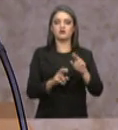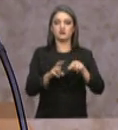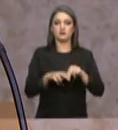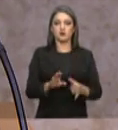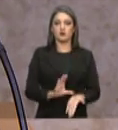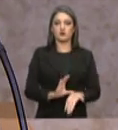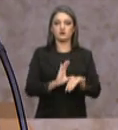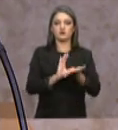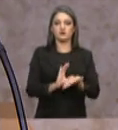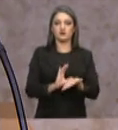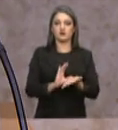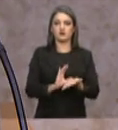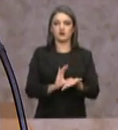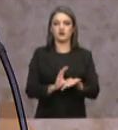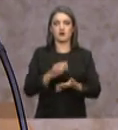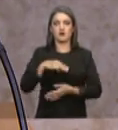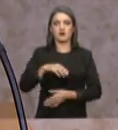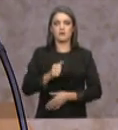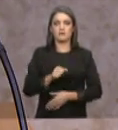Conselheiro Martins